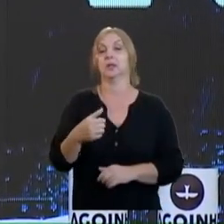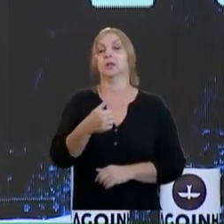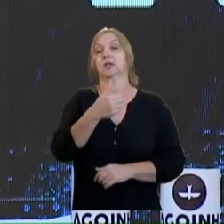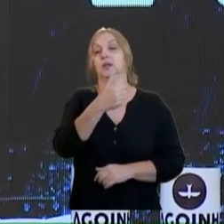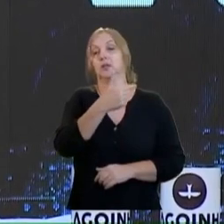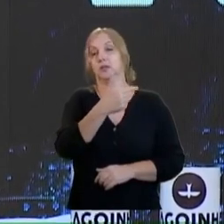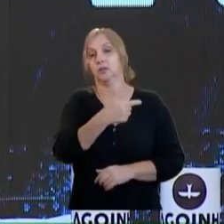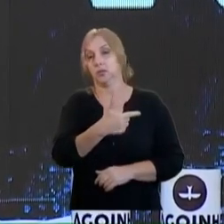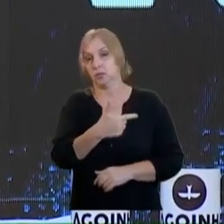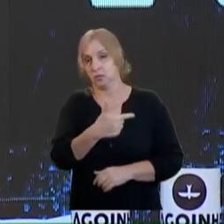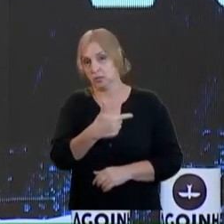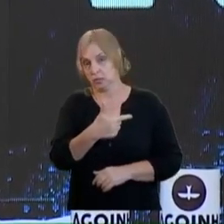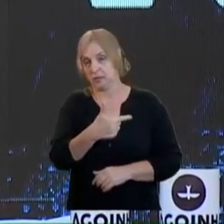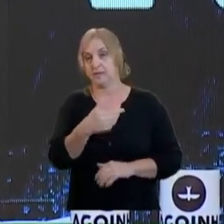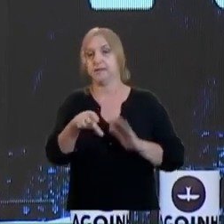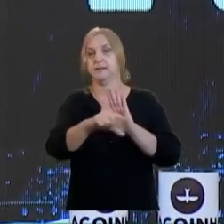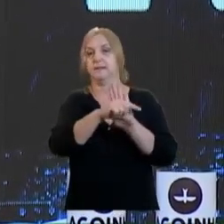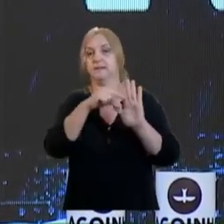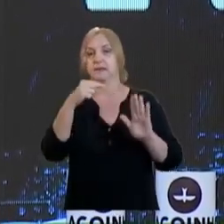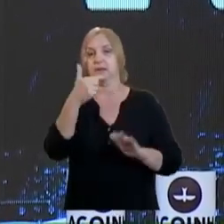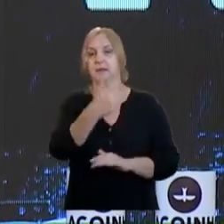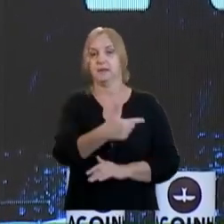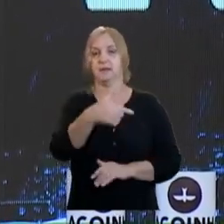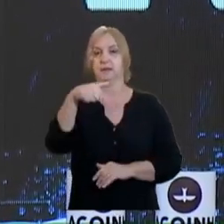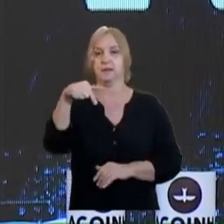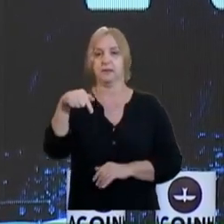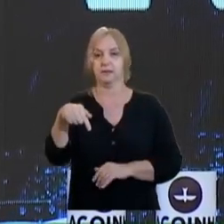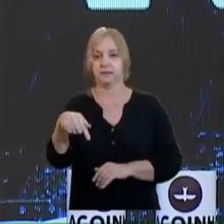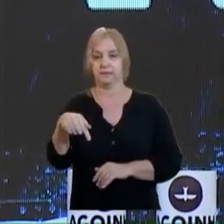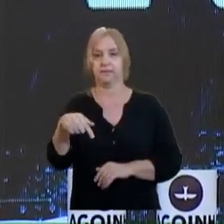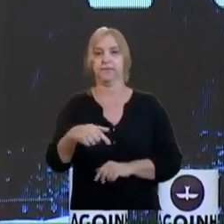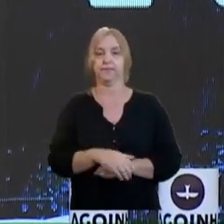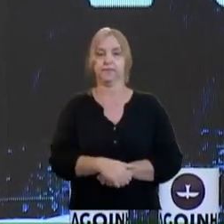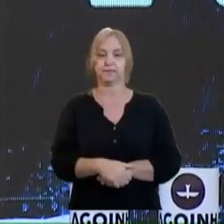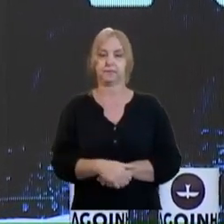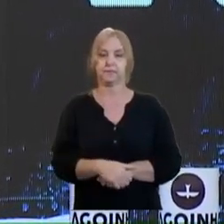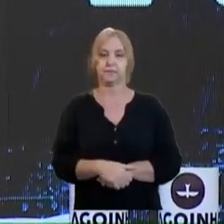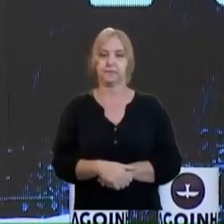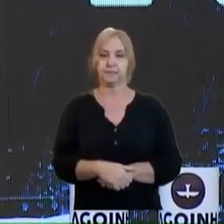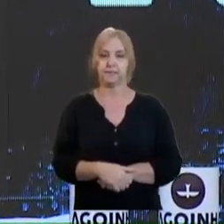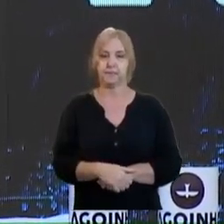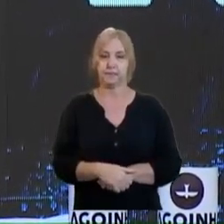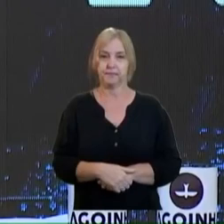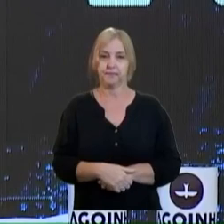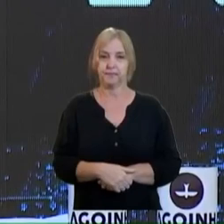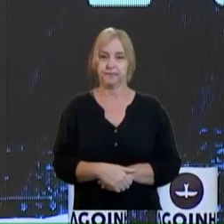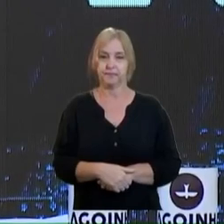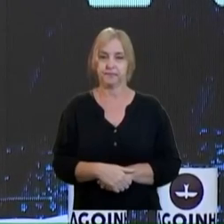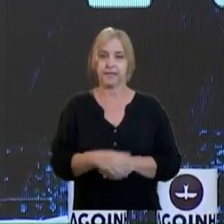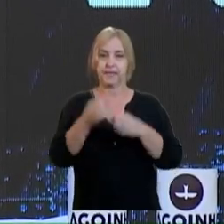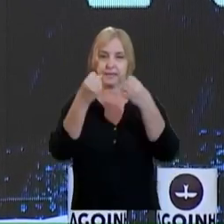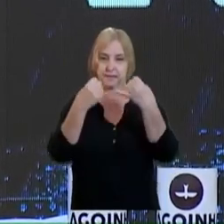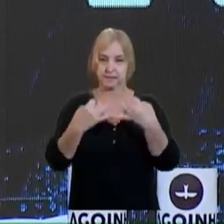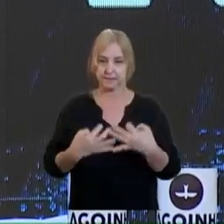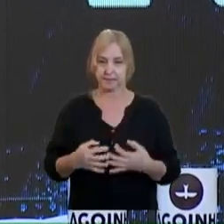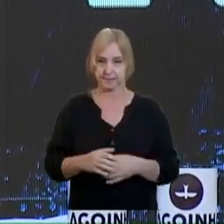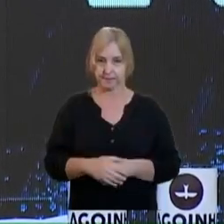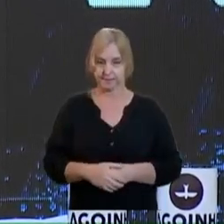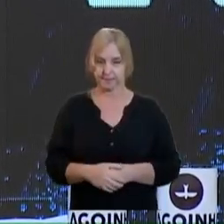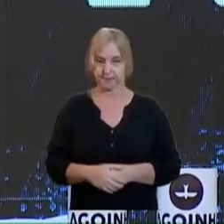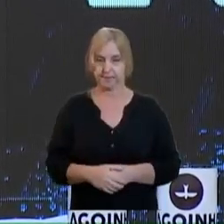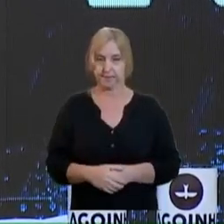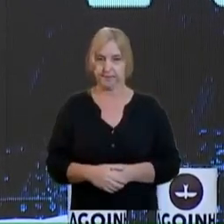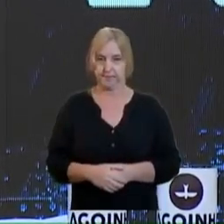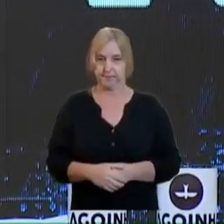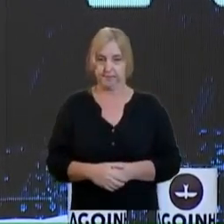1 João capítulo 2, o verso de número 27, diz assim a